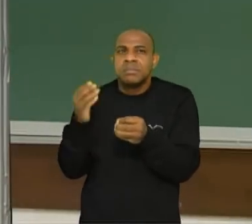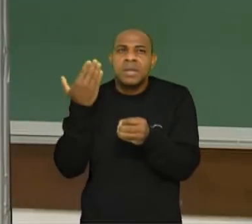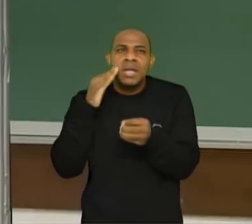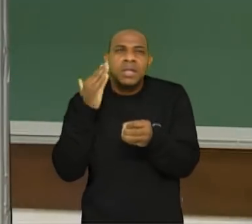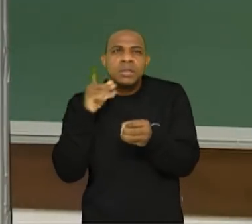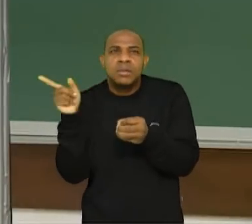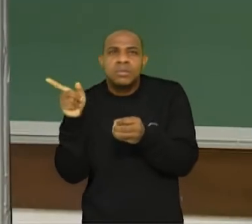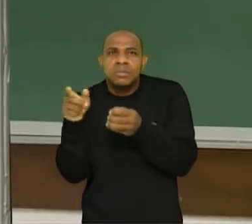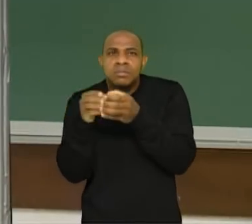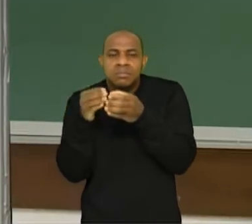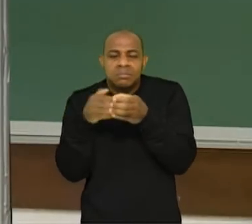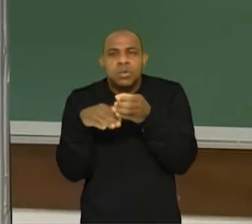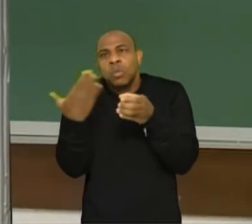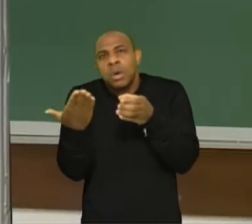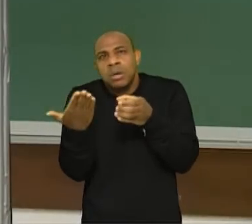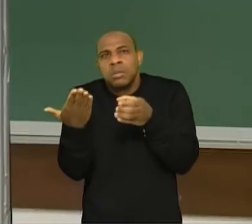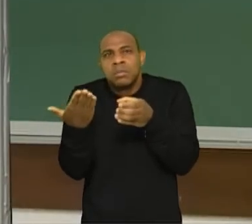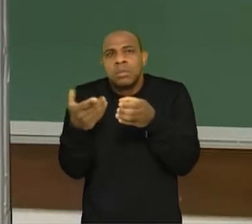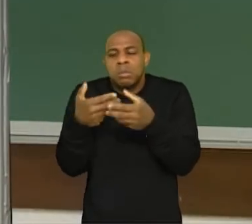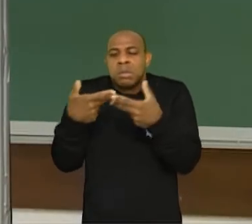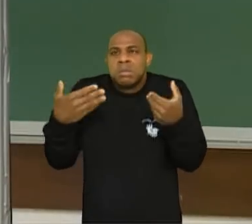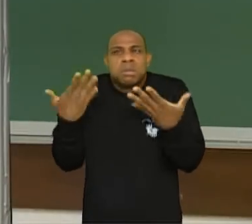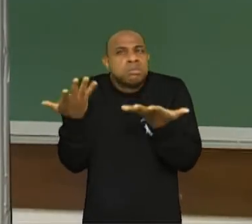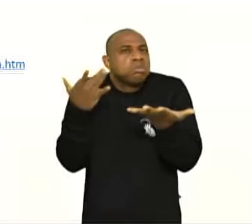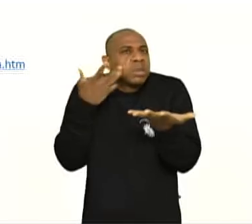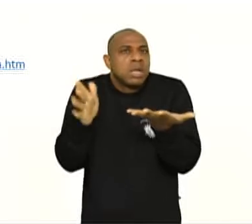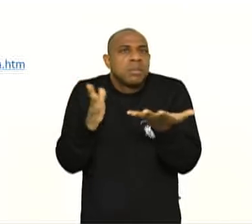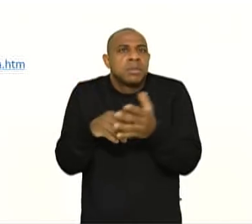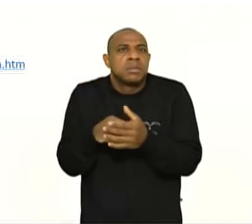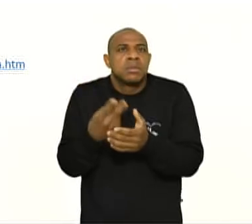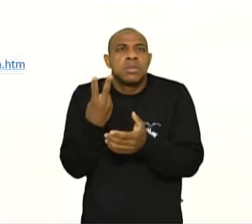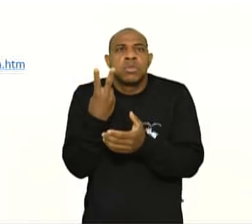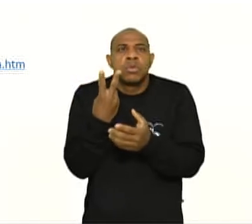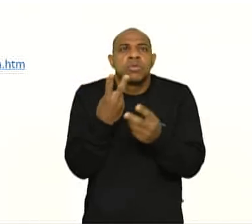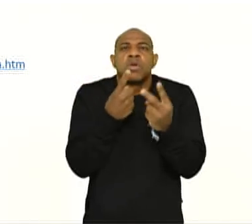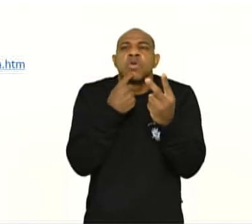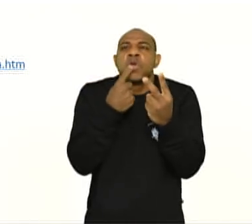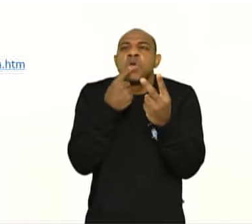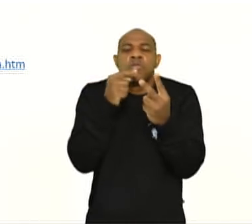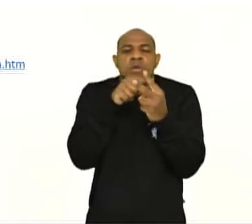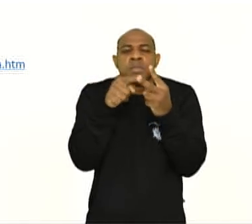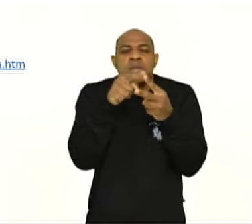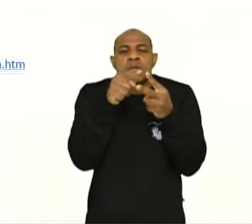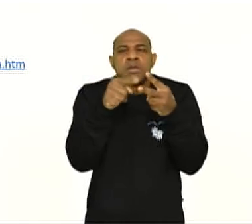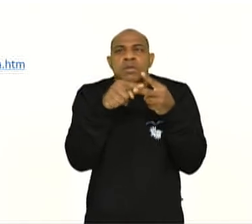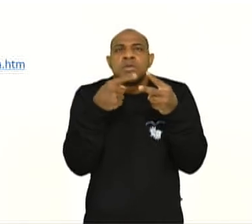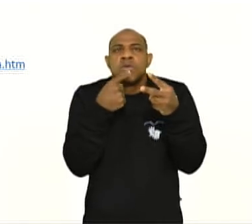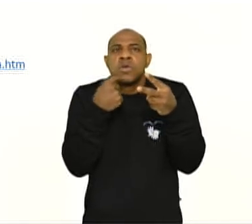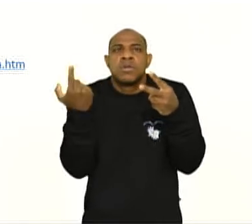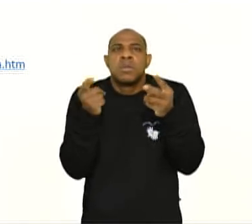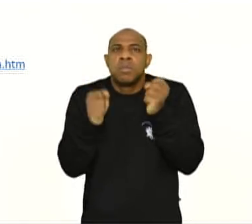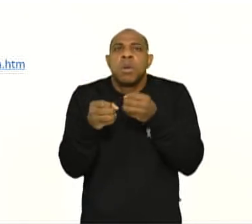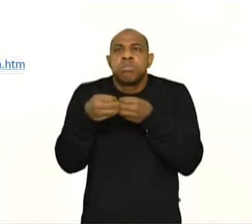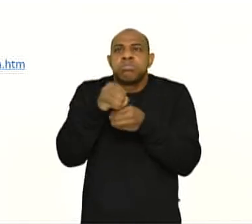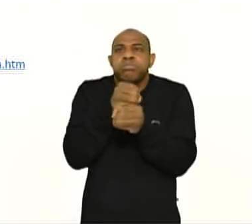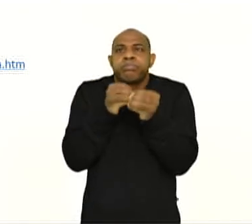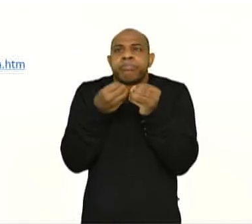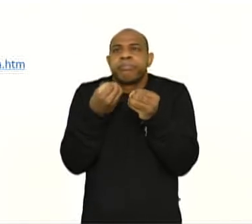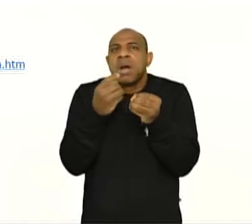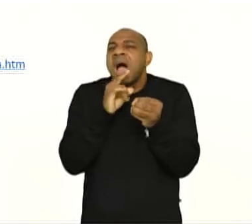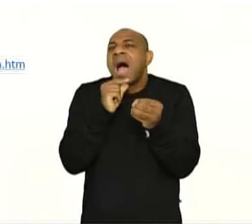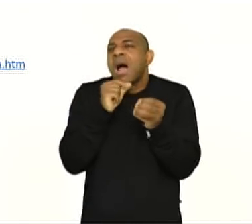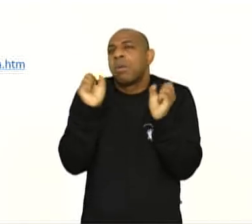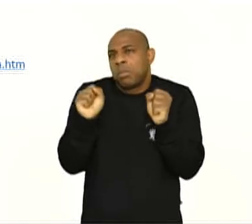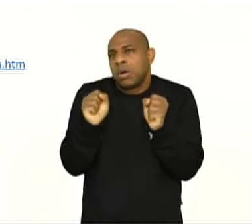no meio, não está dizendo qual elemento que é, e dois vermelhinhos ali nos cantos. Então, aqui pode ser uma molécula de água, por exemplo,